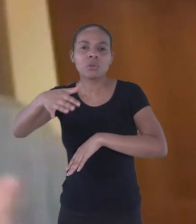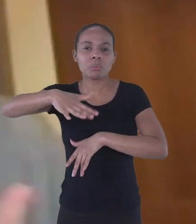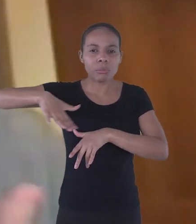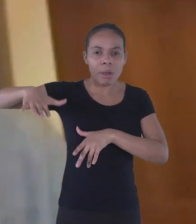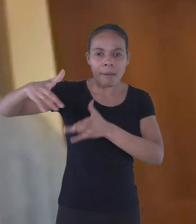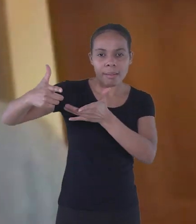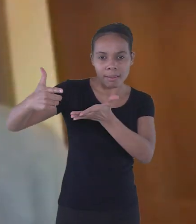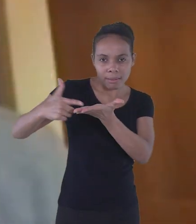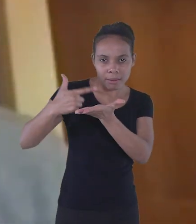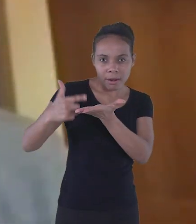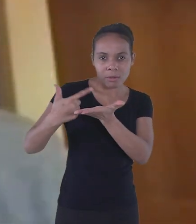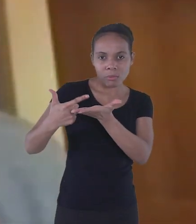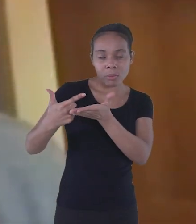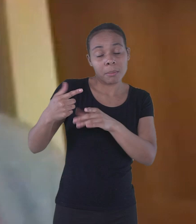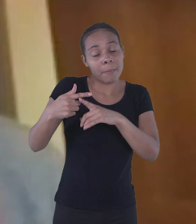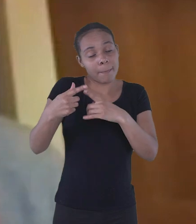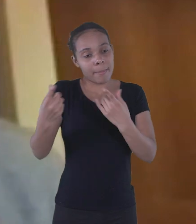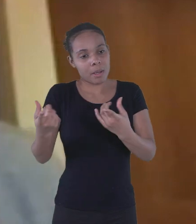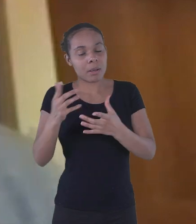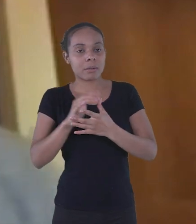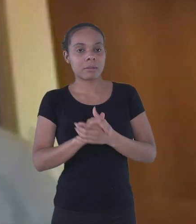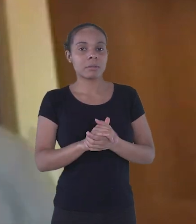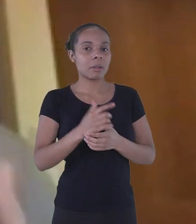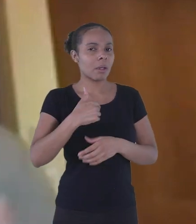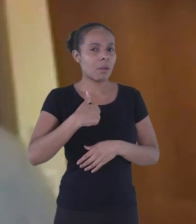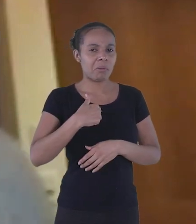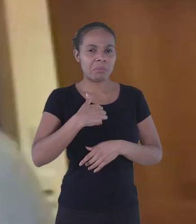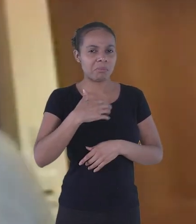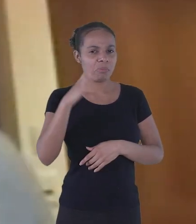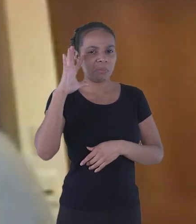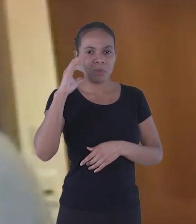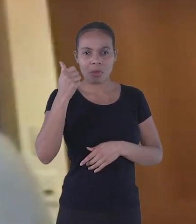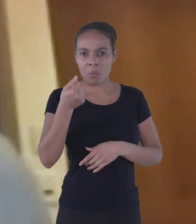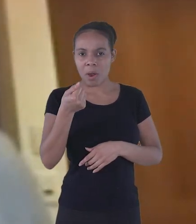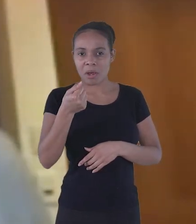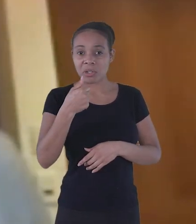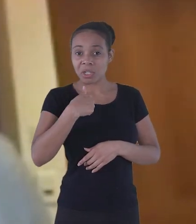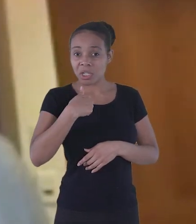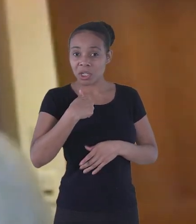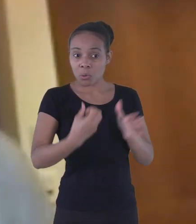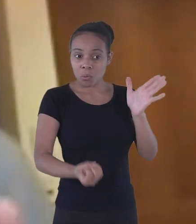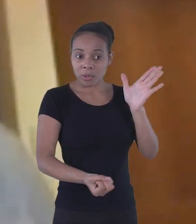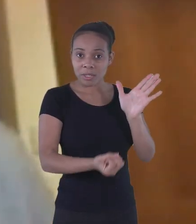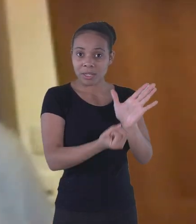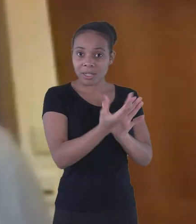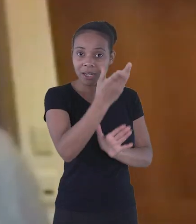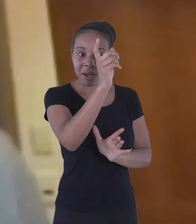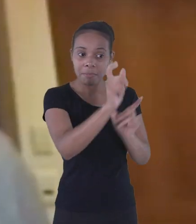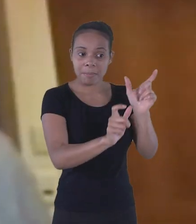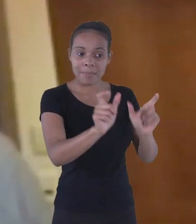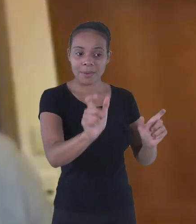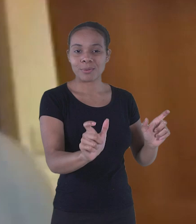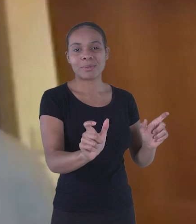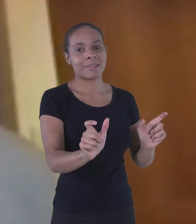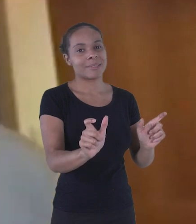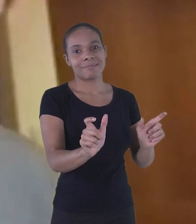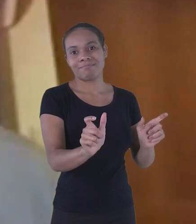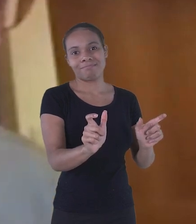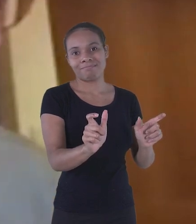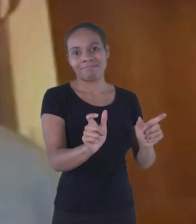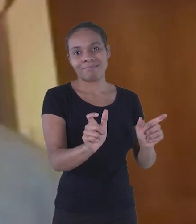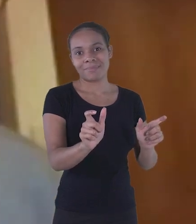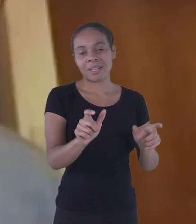não acho que eu criei personagens no livro. Eu acho que o Beto anotou linhas muito